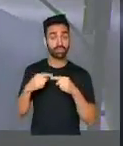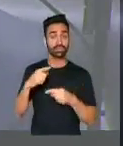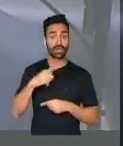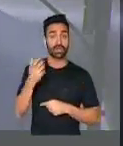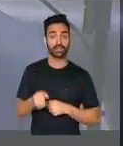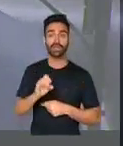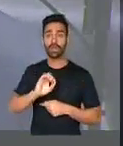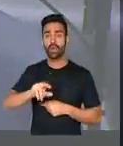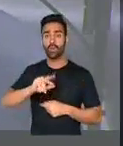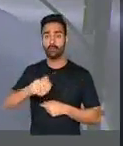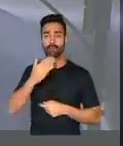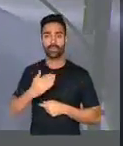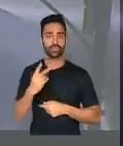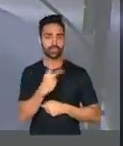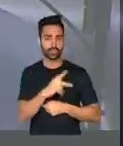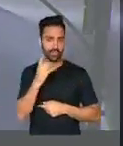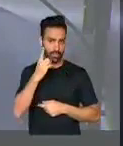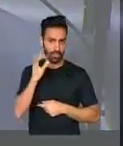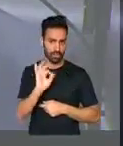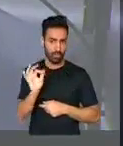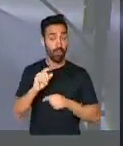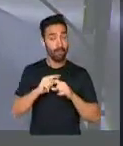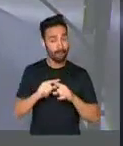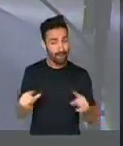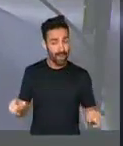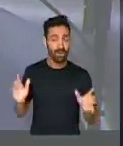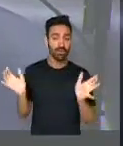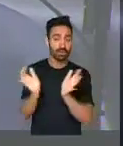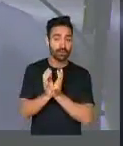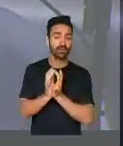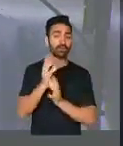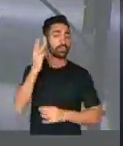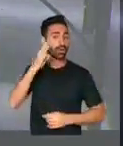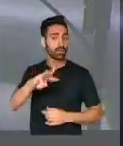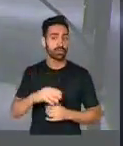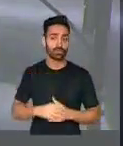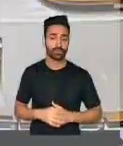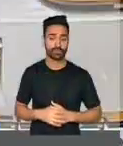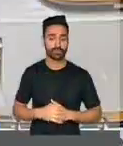não o pedido do deputado Pedro Fernandes, mas o pedido da bancada do Maranhão. Muito obrigado, senhor presidente. Muito obrigado.